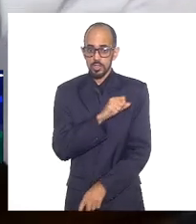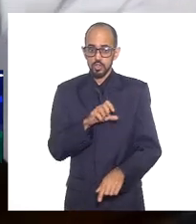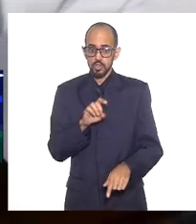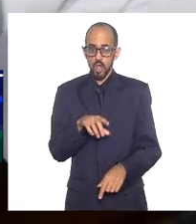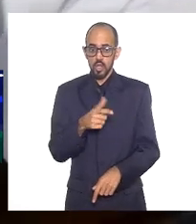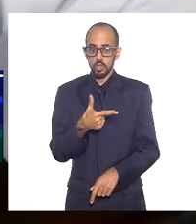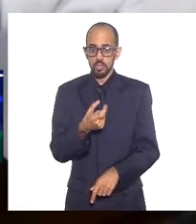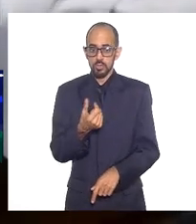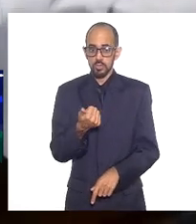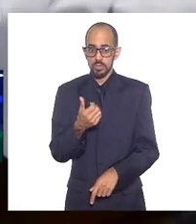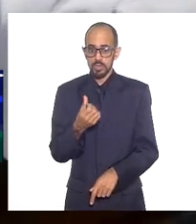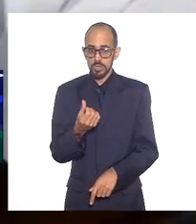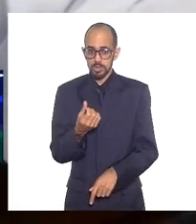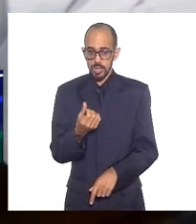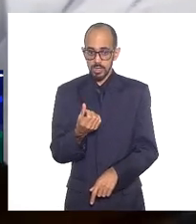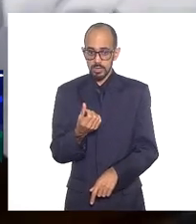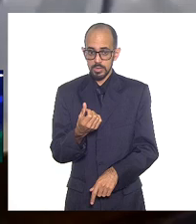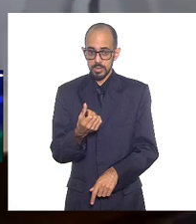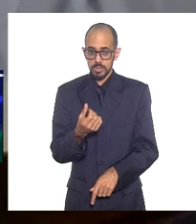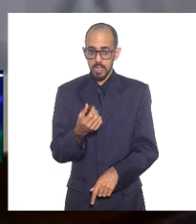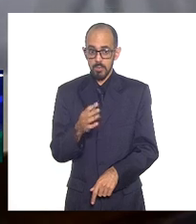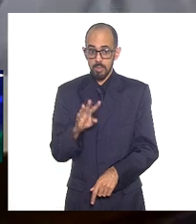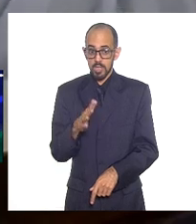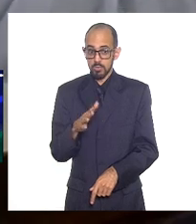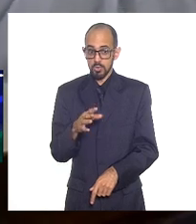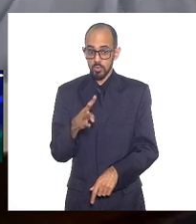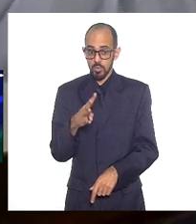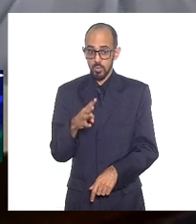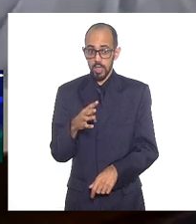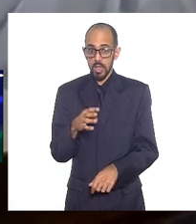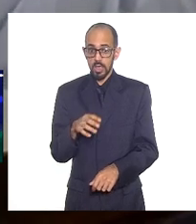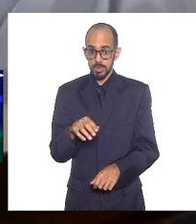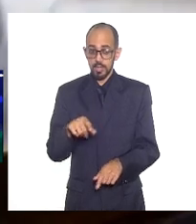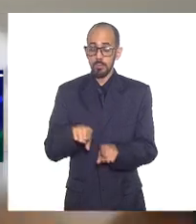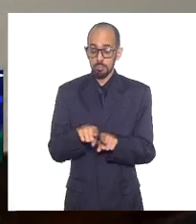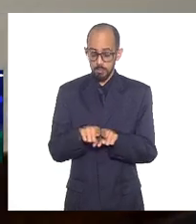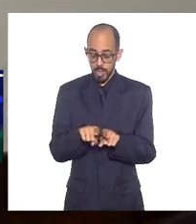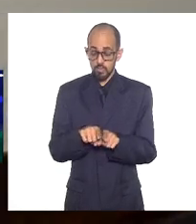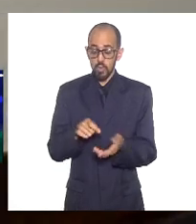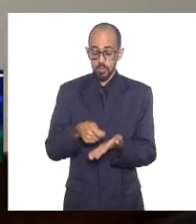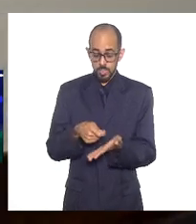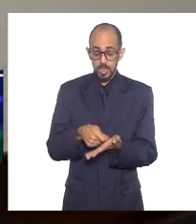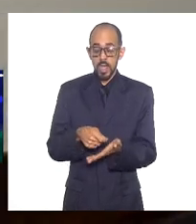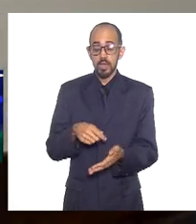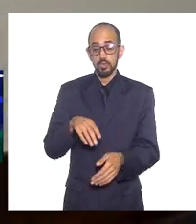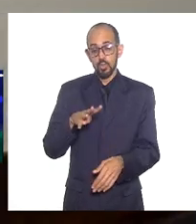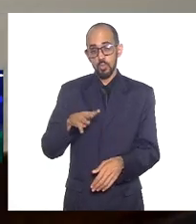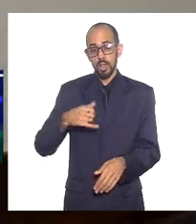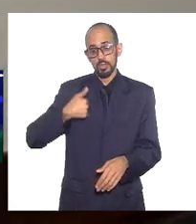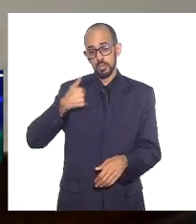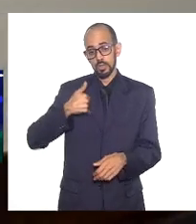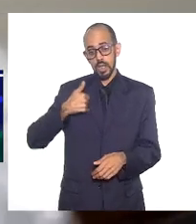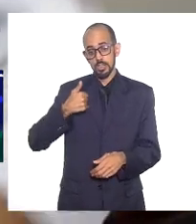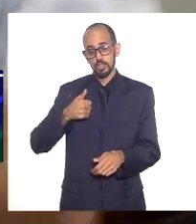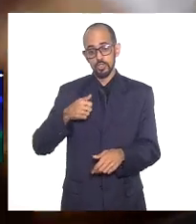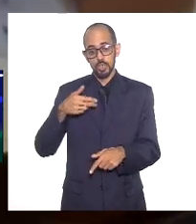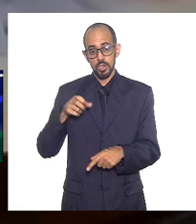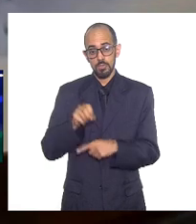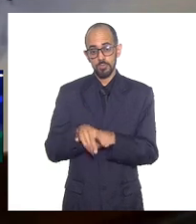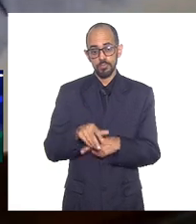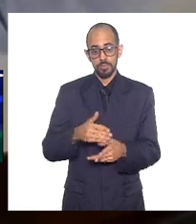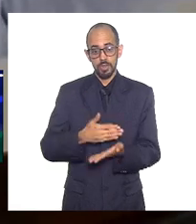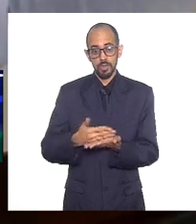o pré-escolar, 4 e 5 anos, também se tornou obrigatória essa parte, e o ensino médio também se tornou obrigatório. A